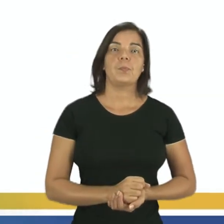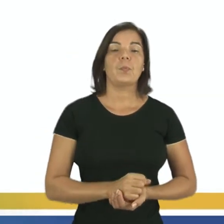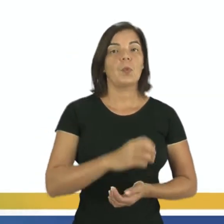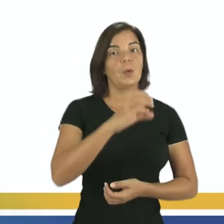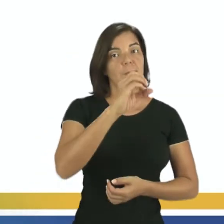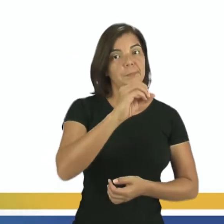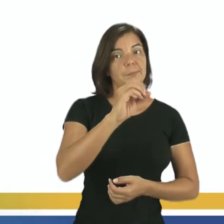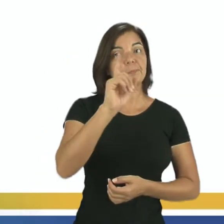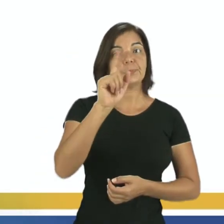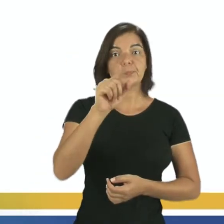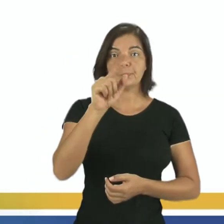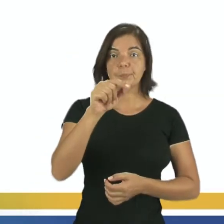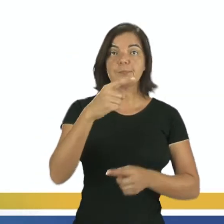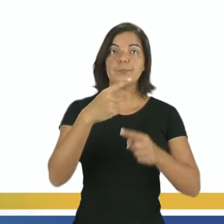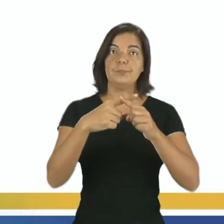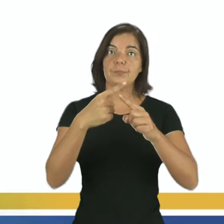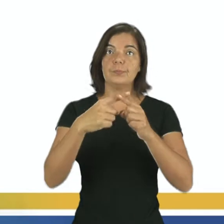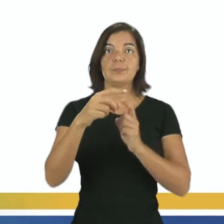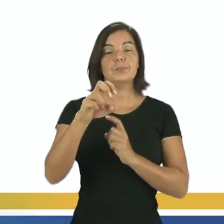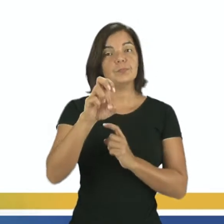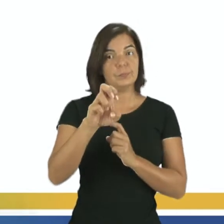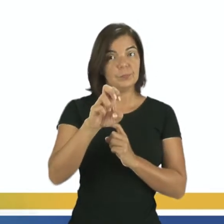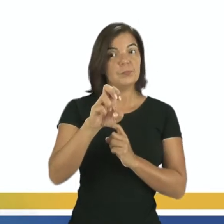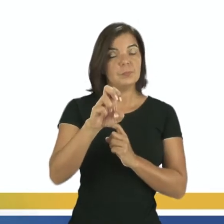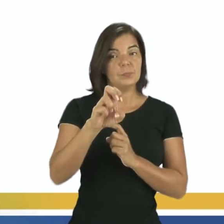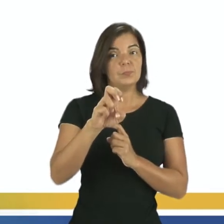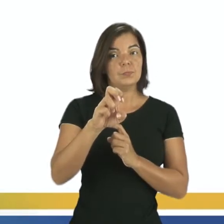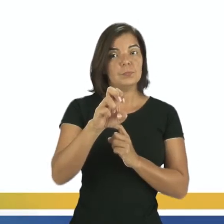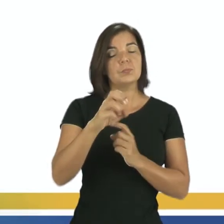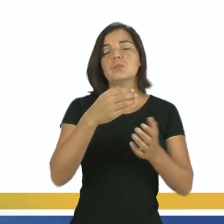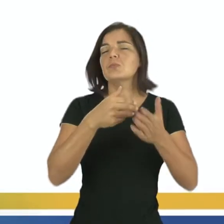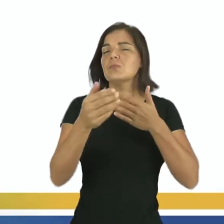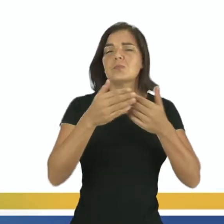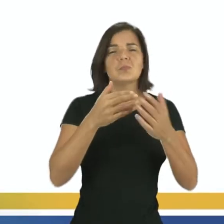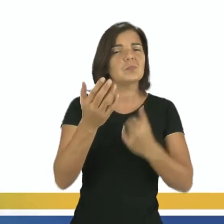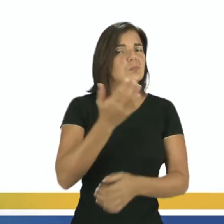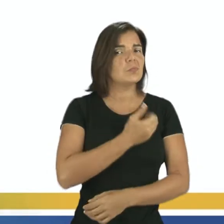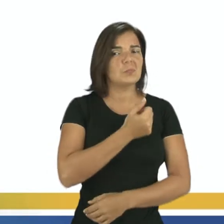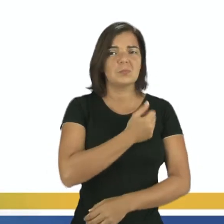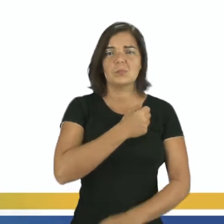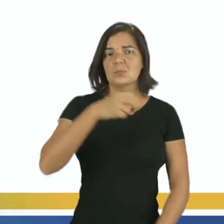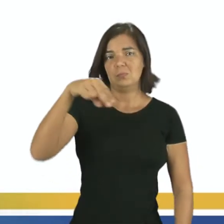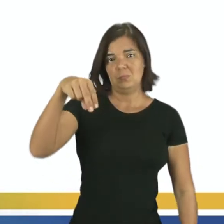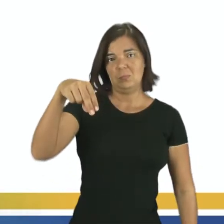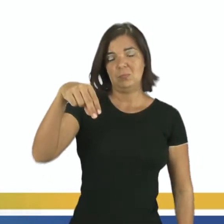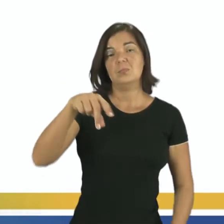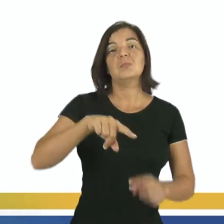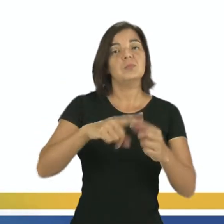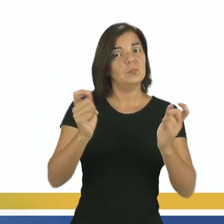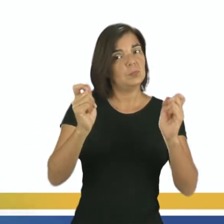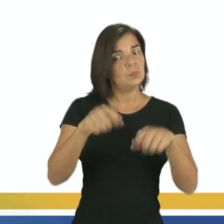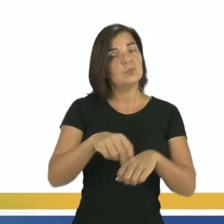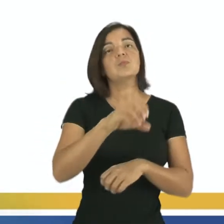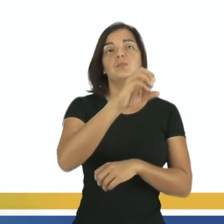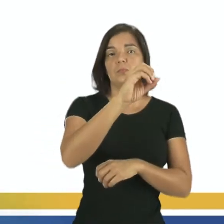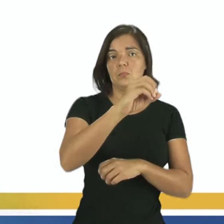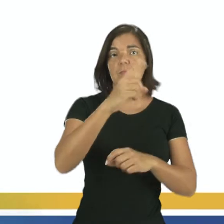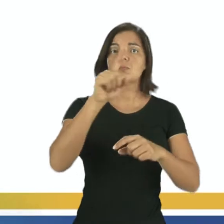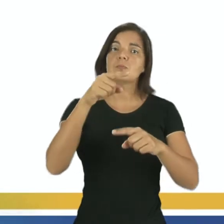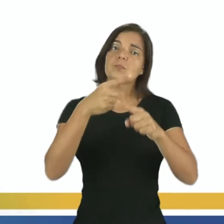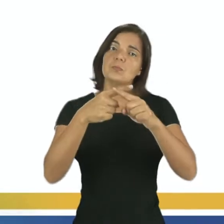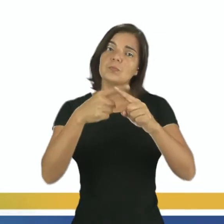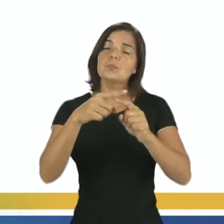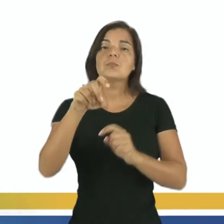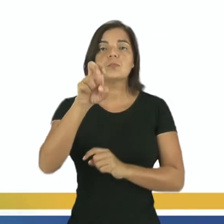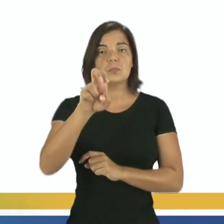O zero é múltiplo de 5, na verdade o zero é múltiplo de qualquer natural. Então, eu posso dizer que o zero é múltiplo de 5